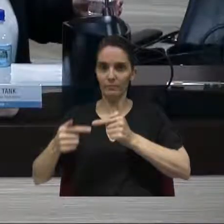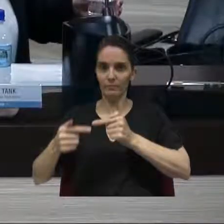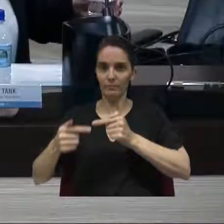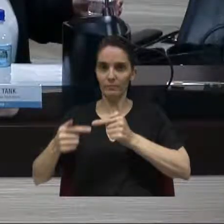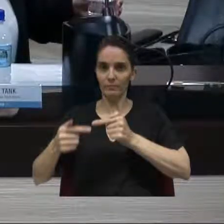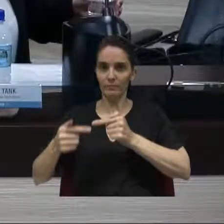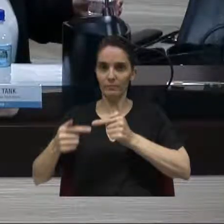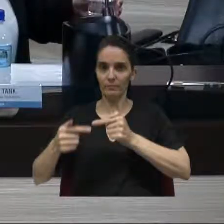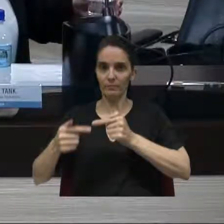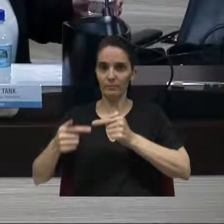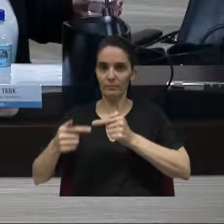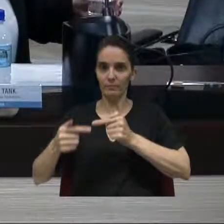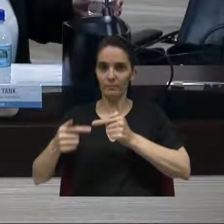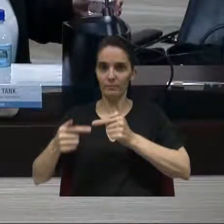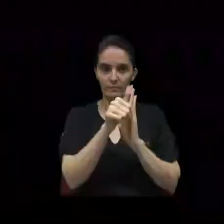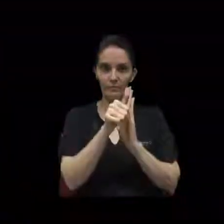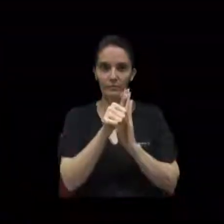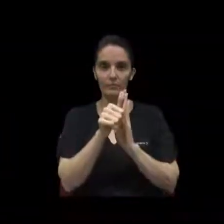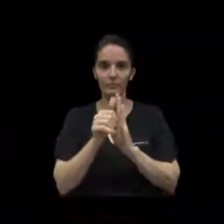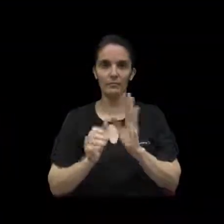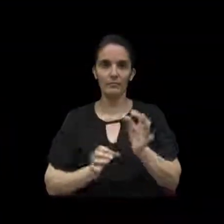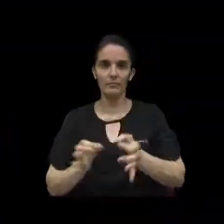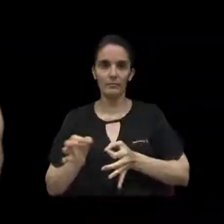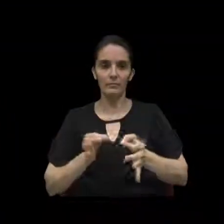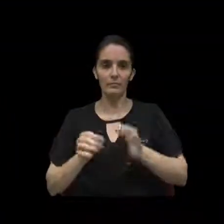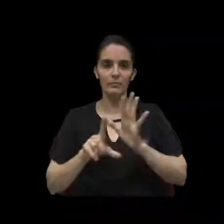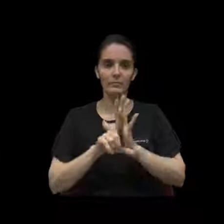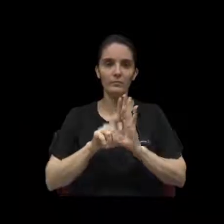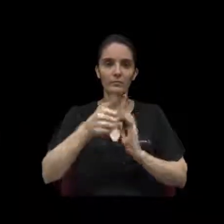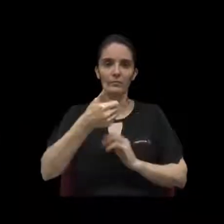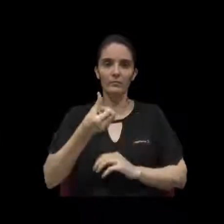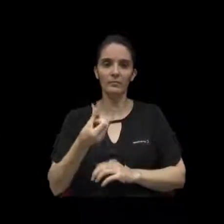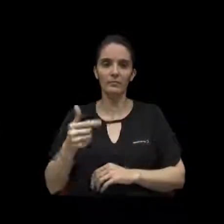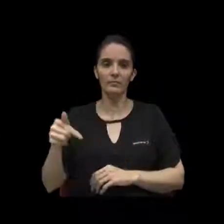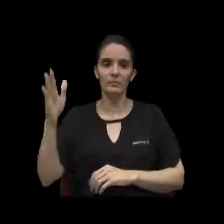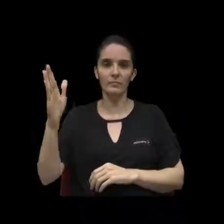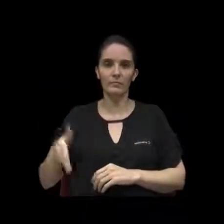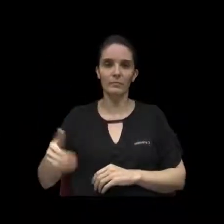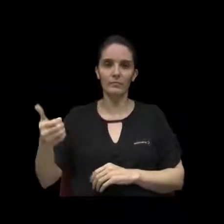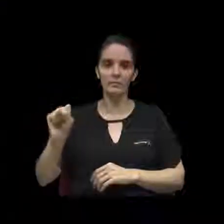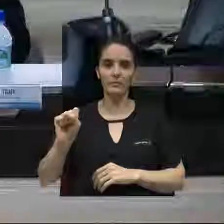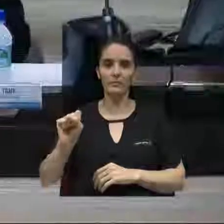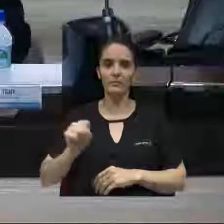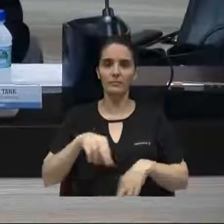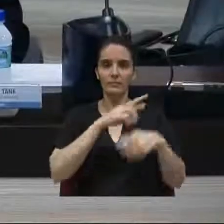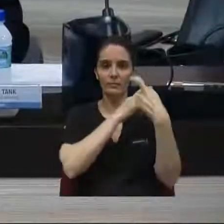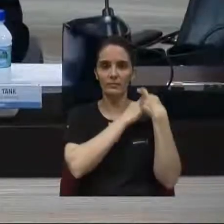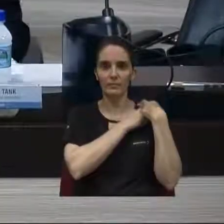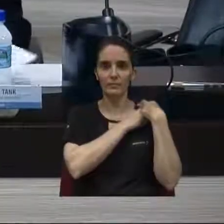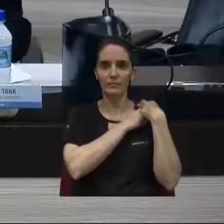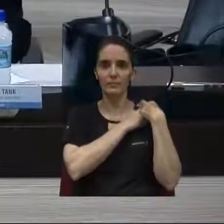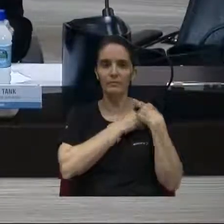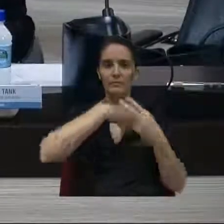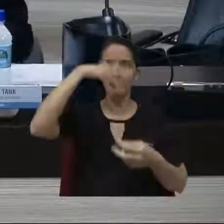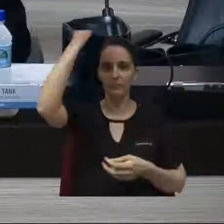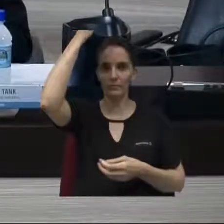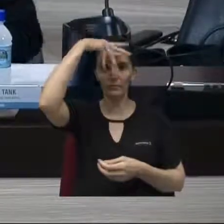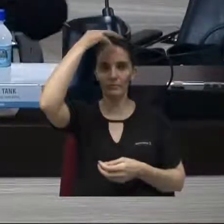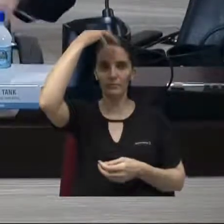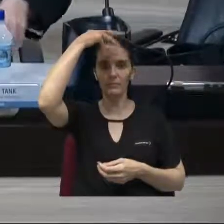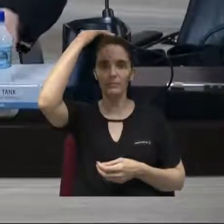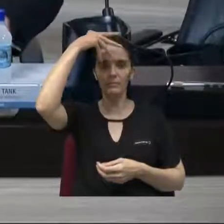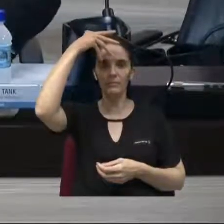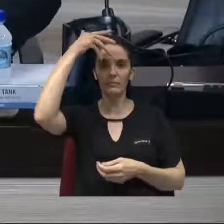dia. Item 1 da pauta, projeto de lei 167/2018, de autoria da nova vereadora